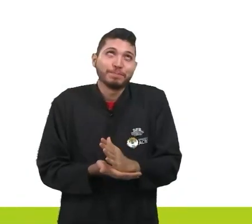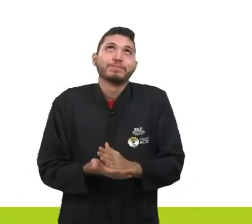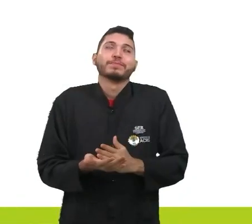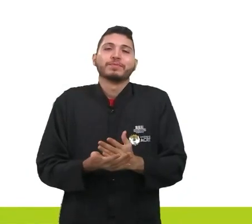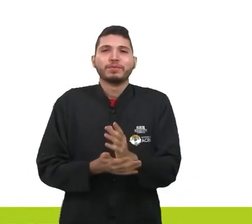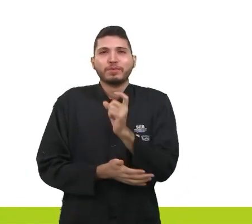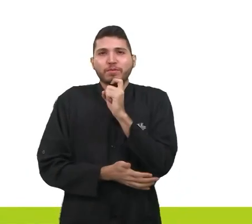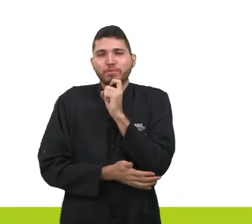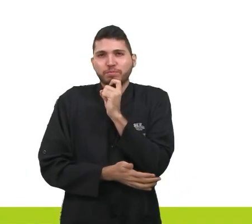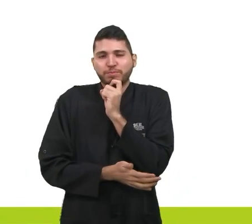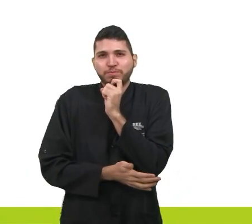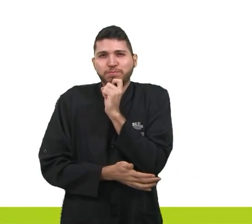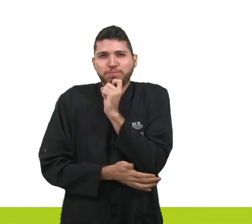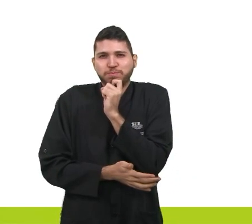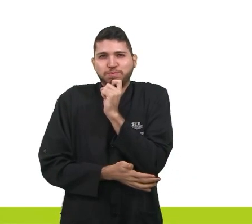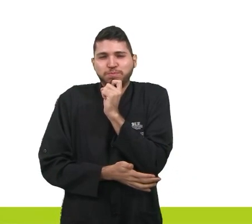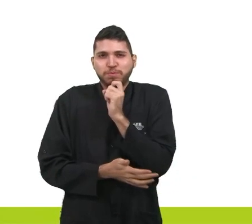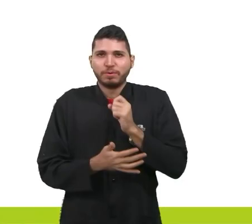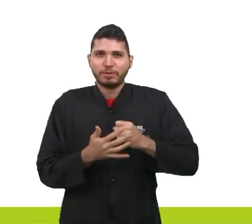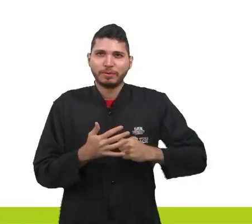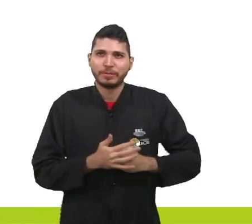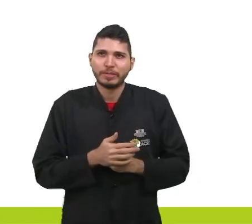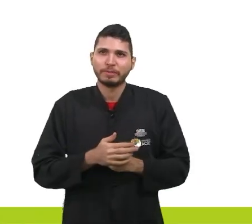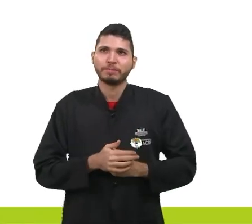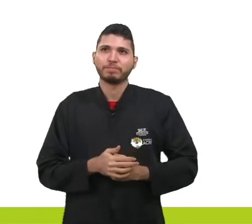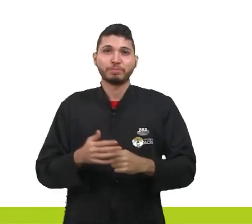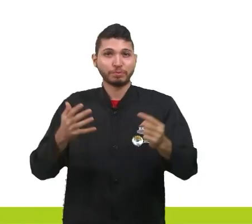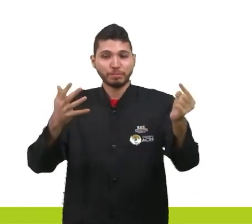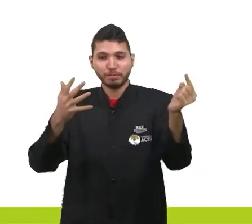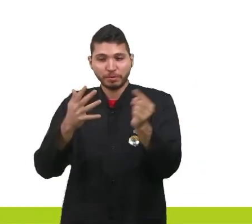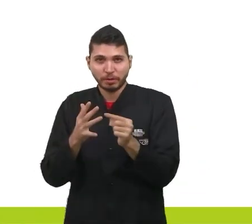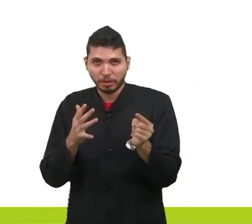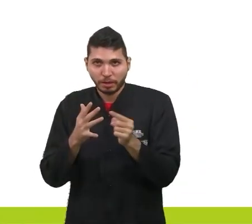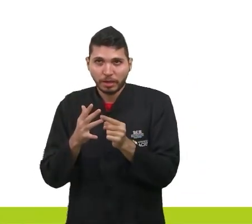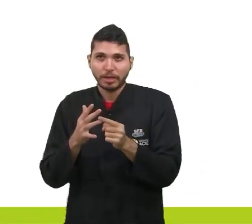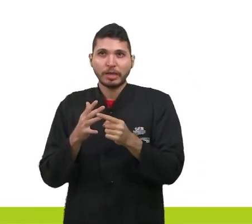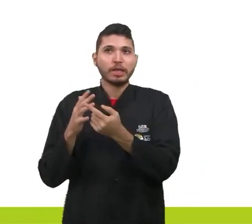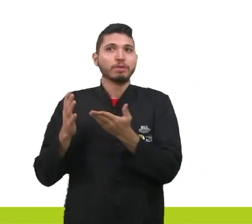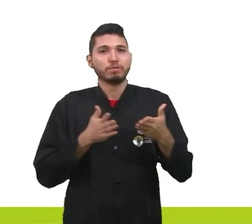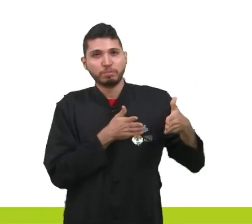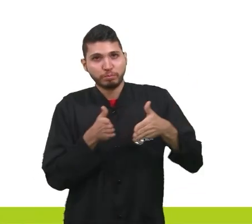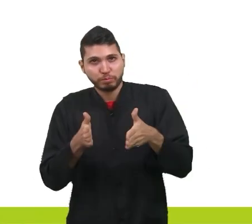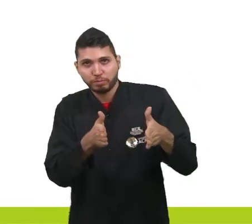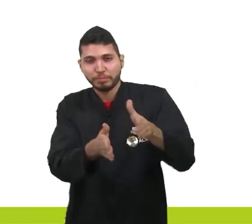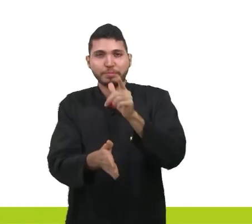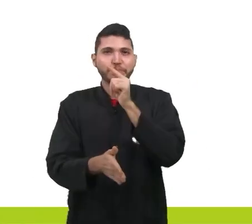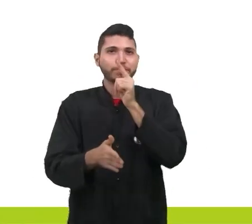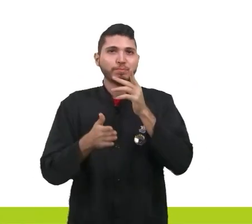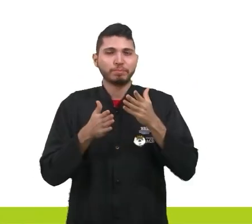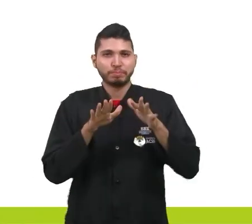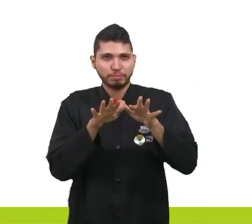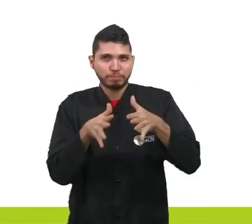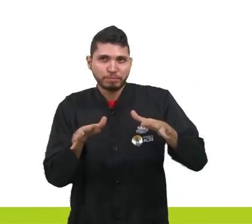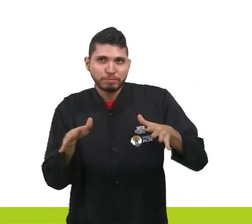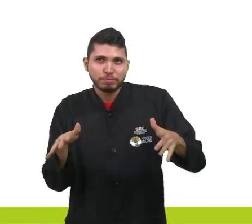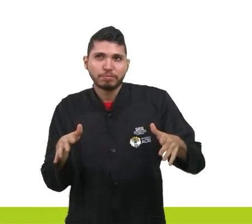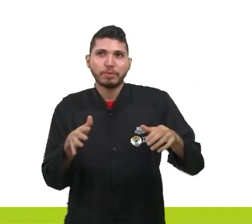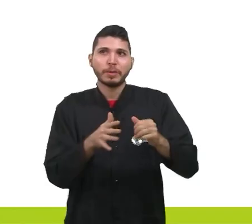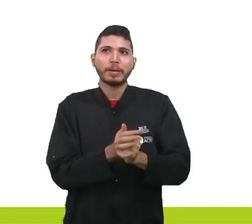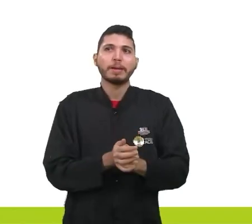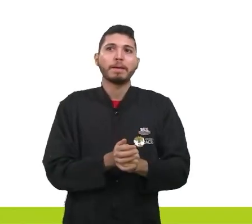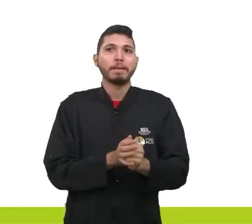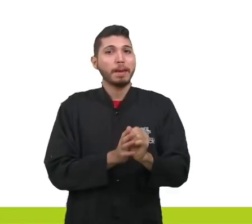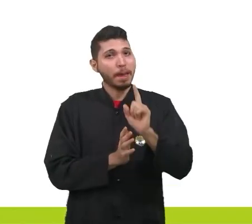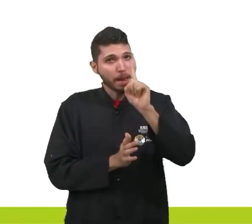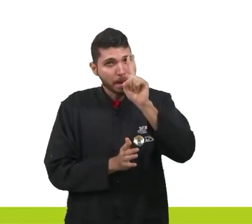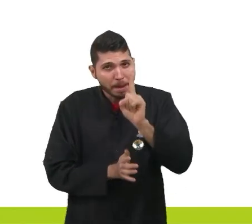influencia o clima são as correntes marítimas. As correntes marítimas, tá, são massas de água, olha